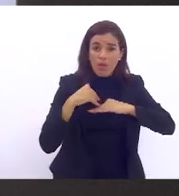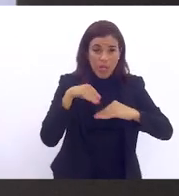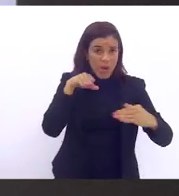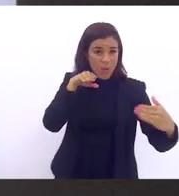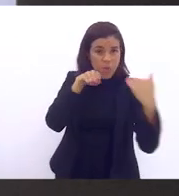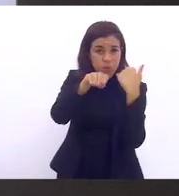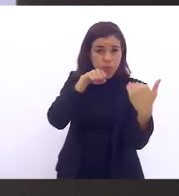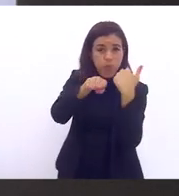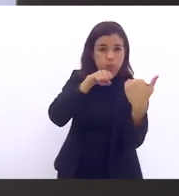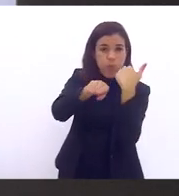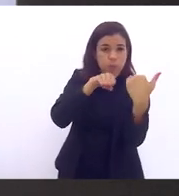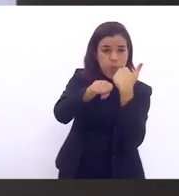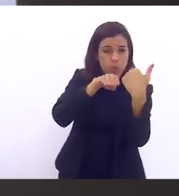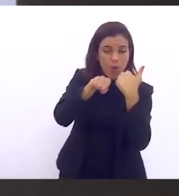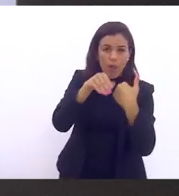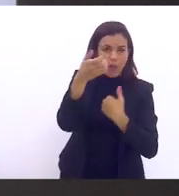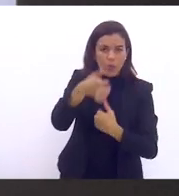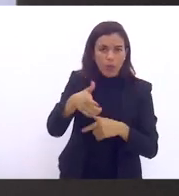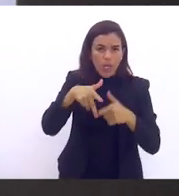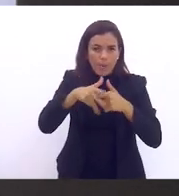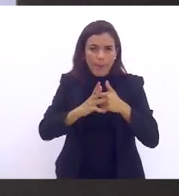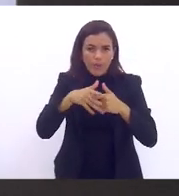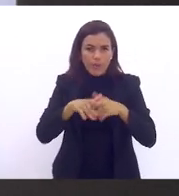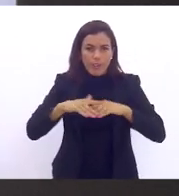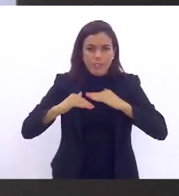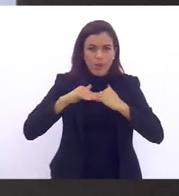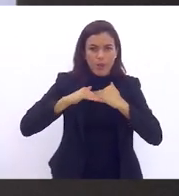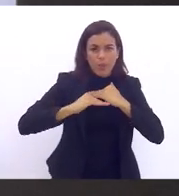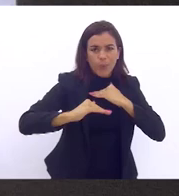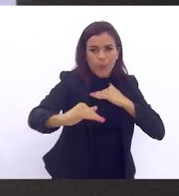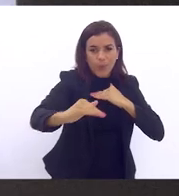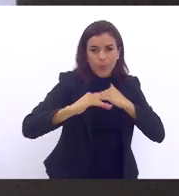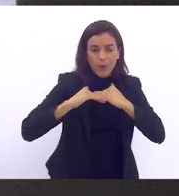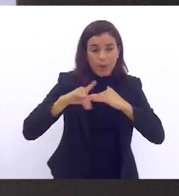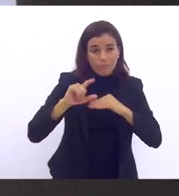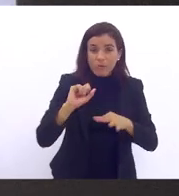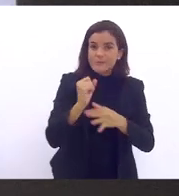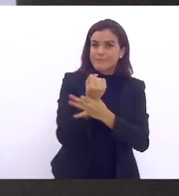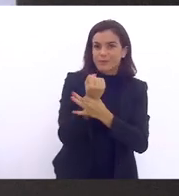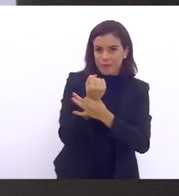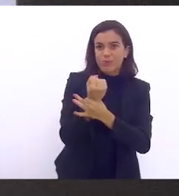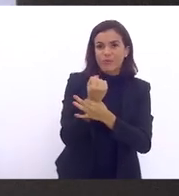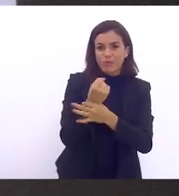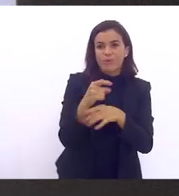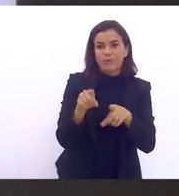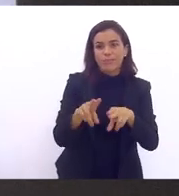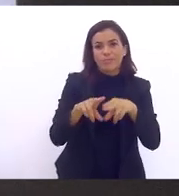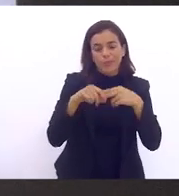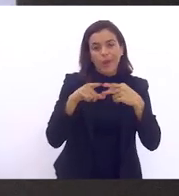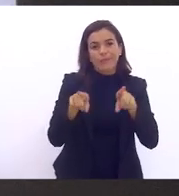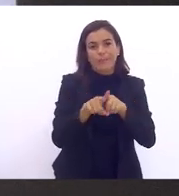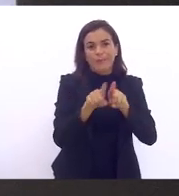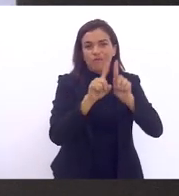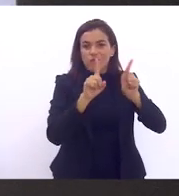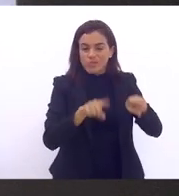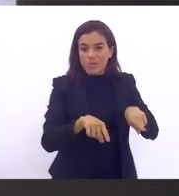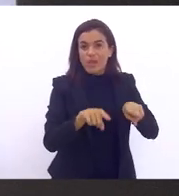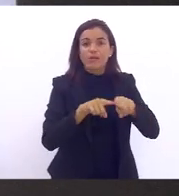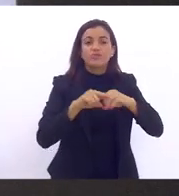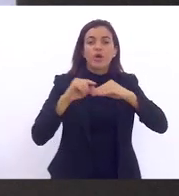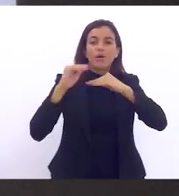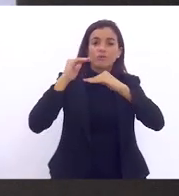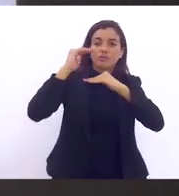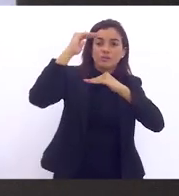também não quero fazer manutenção na Via por conta do sistema Então tudo é feito de maneira segura inclusive pros nossos trabalhadores é por cima do